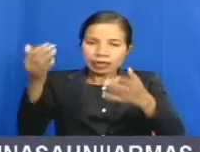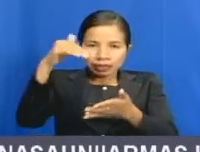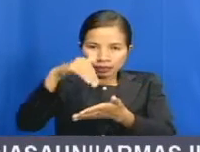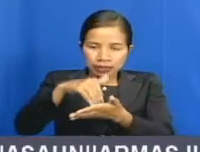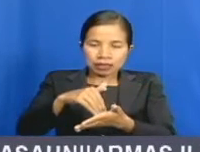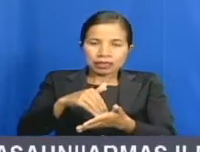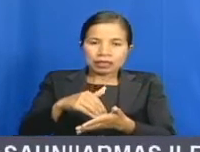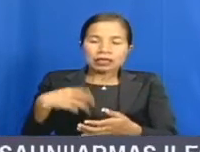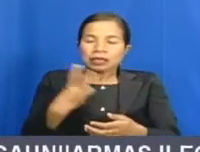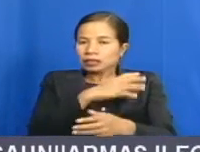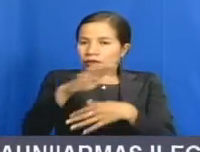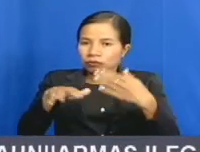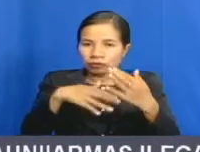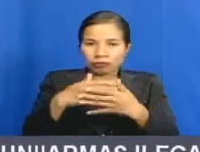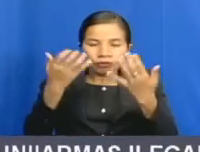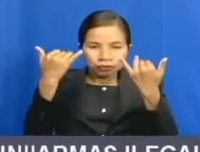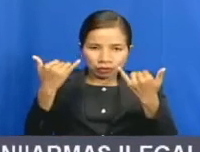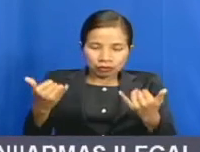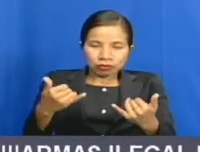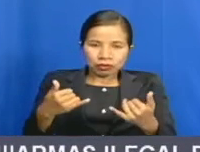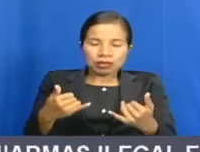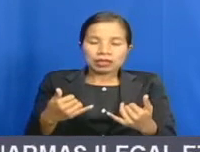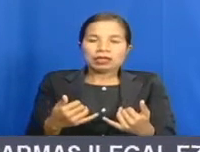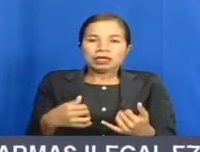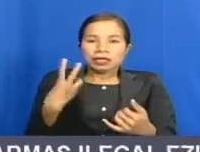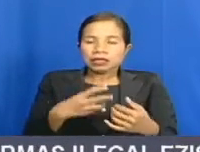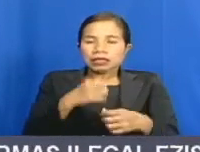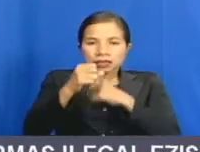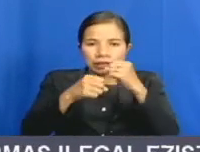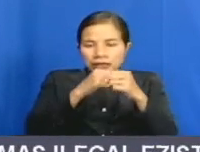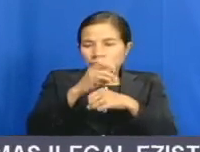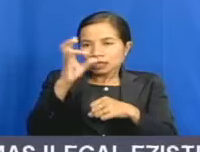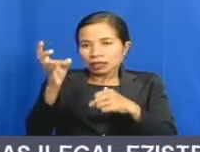está tudo agora, né? Está tudo até a tina que tu não valete.